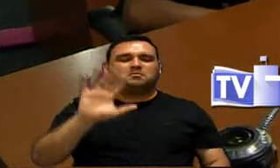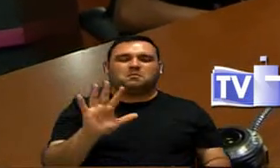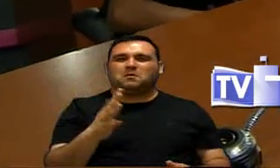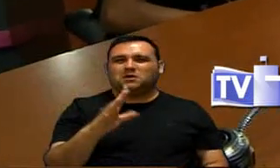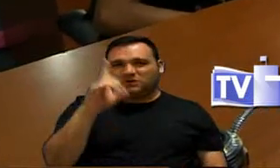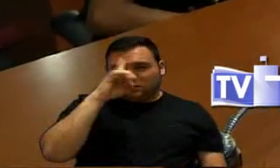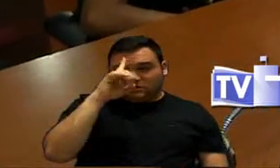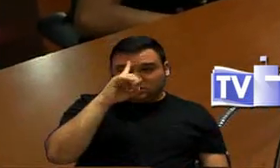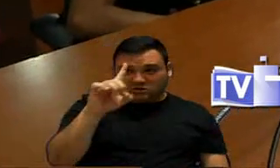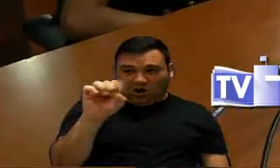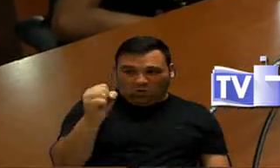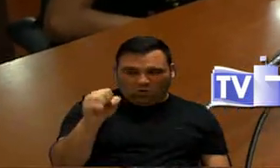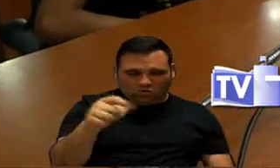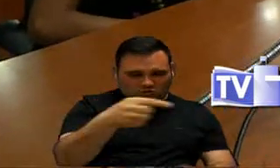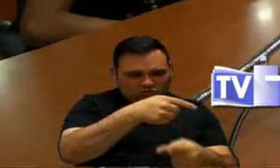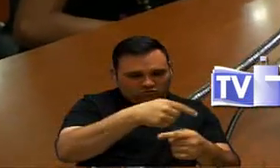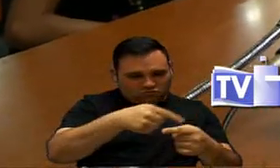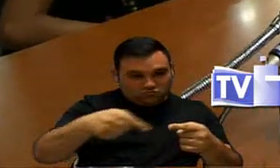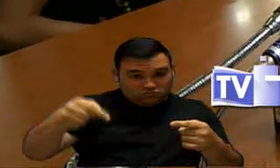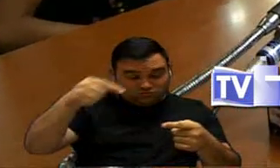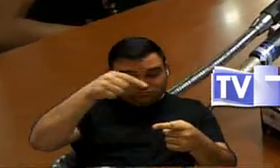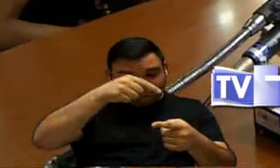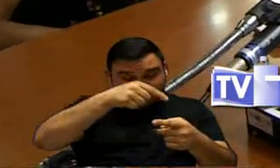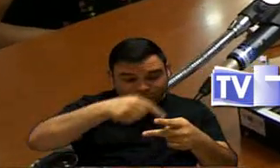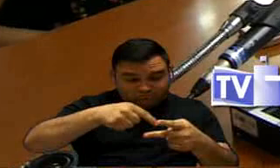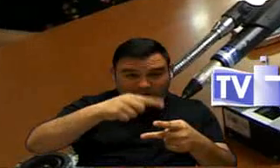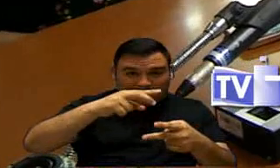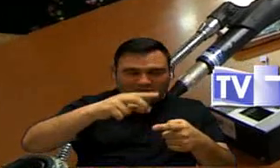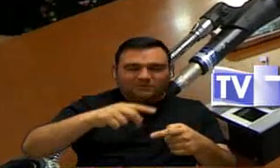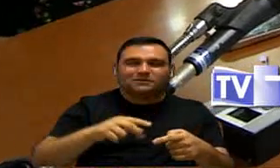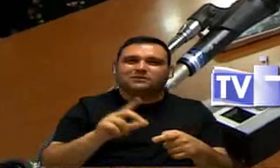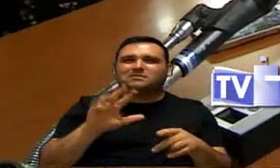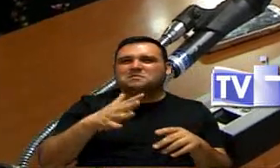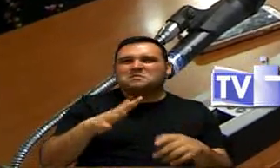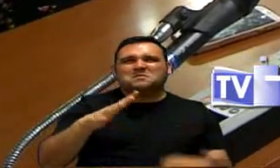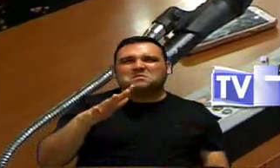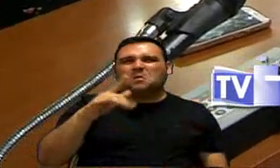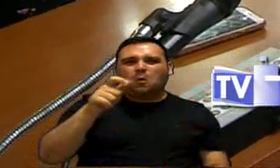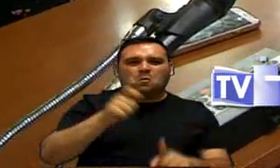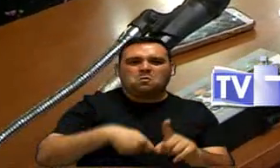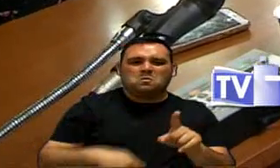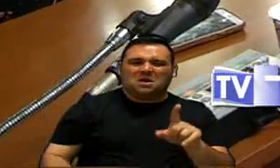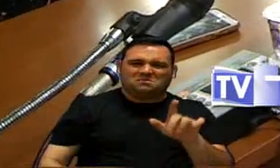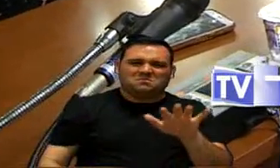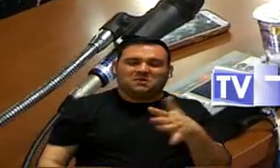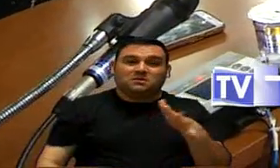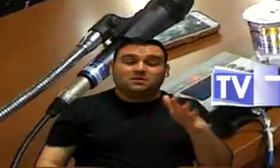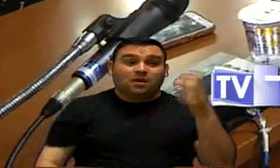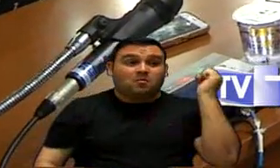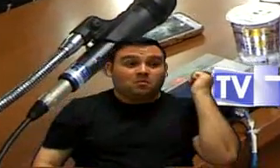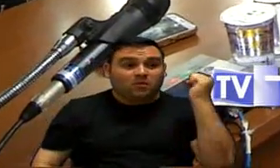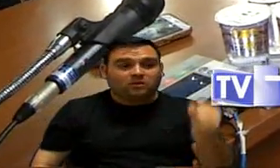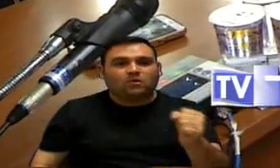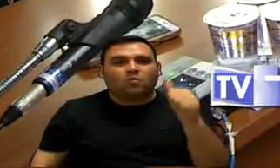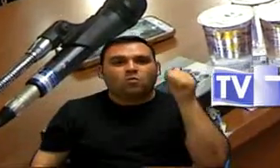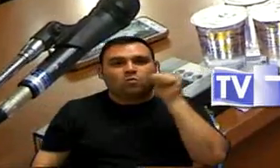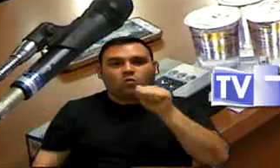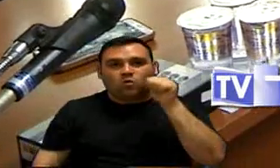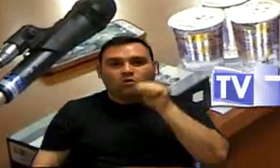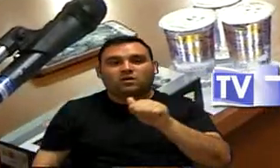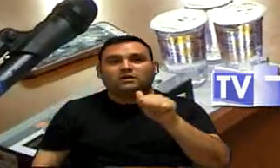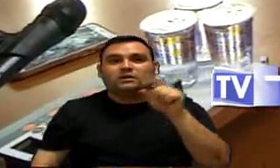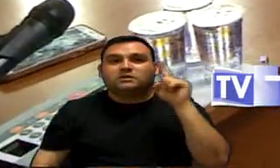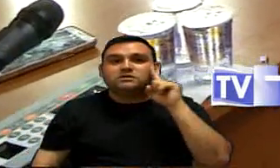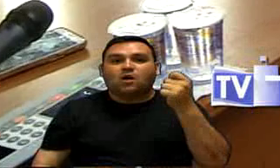de 8 dias, né, aliás, num prazo aí de menos de um mês, um assassinato, um feminicídio a